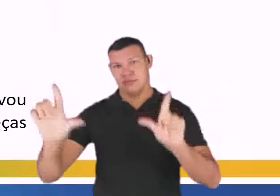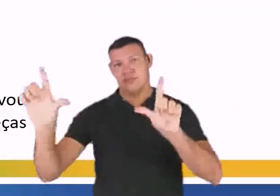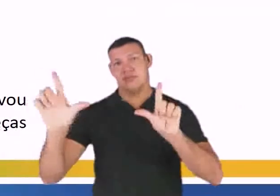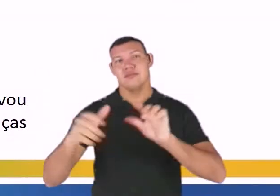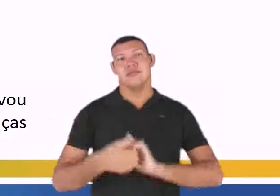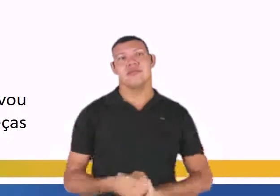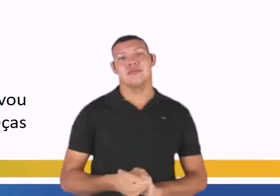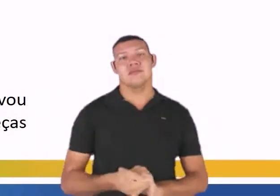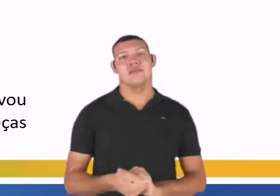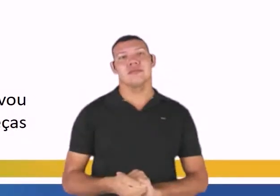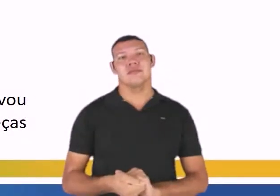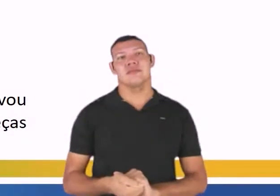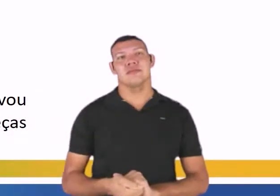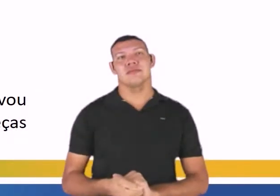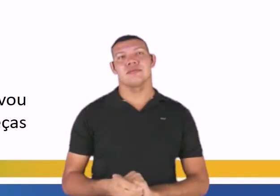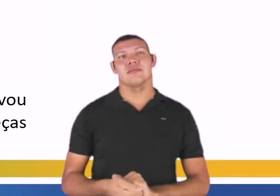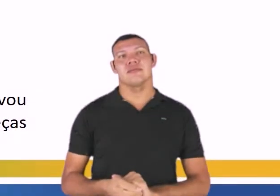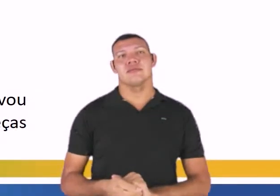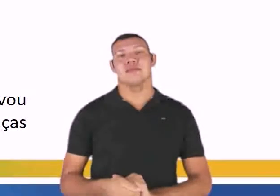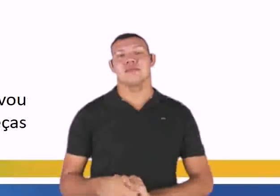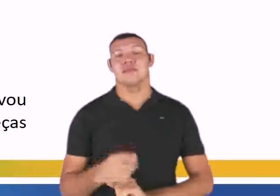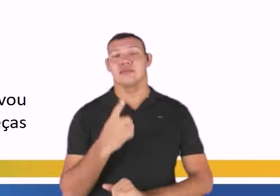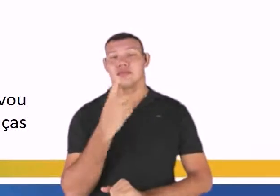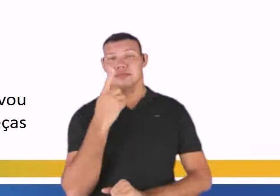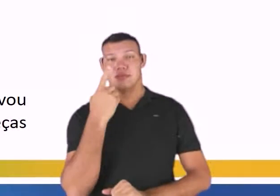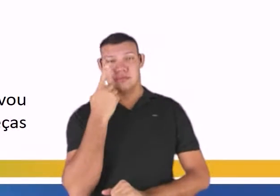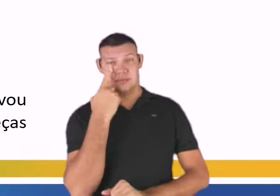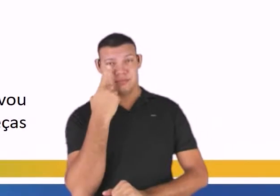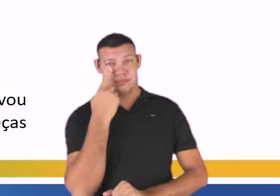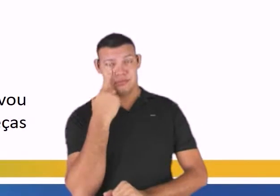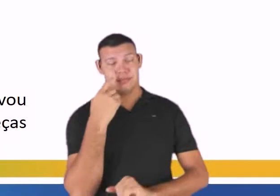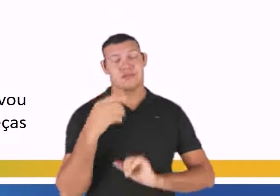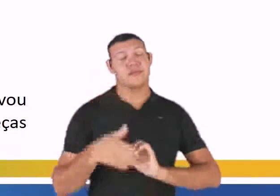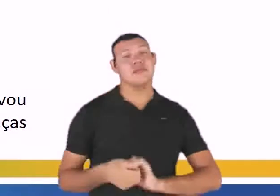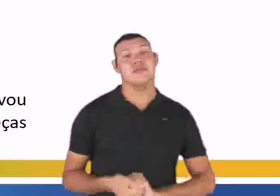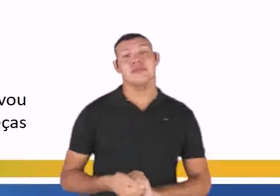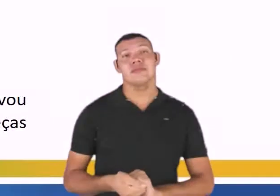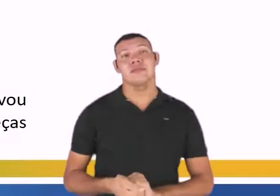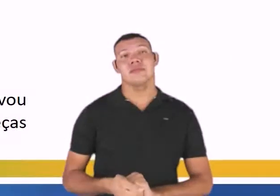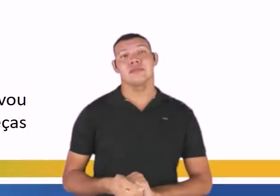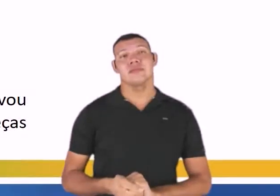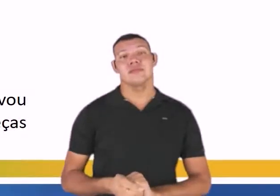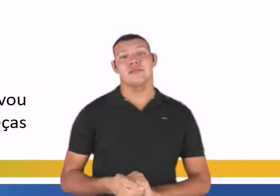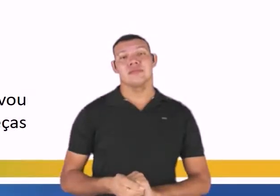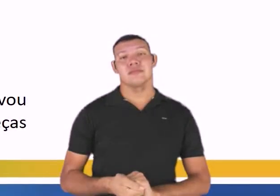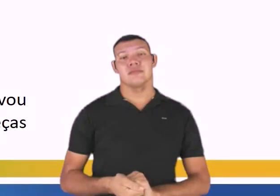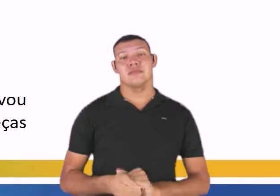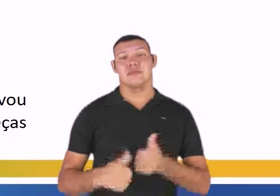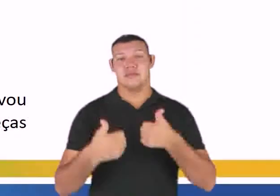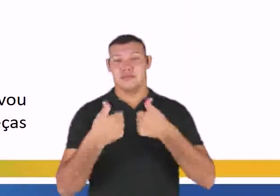é uma delas, tá? Que nós vamos ver como se chama já já. O veículo,